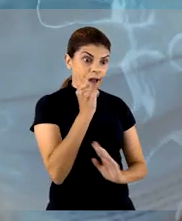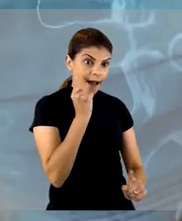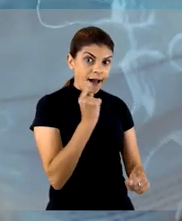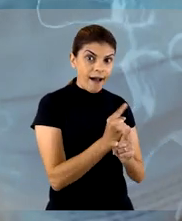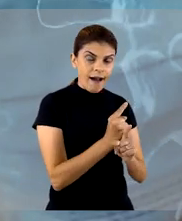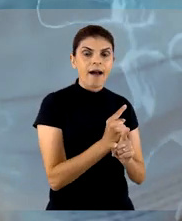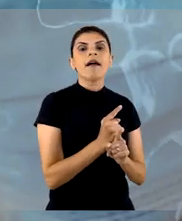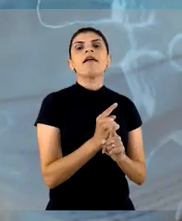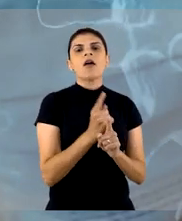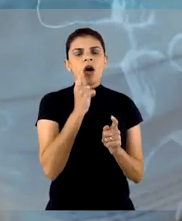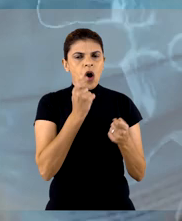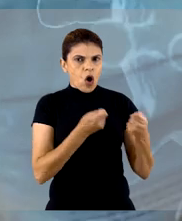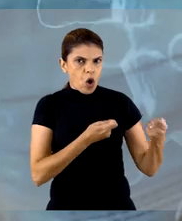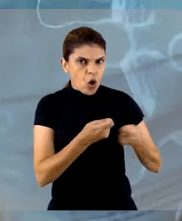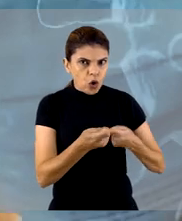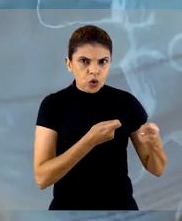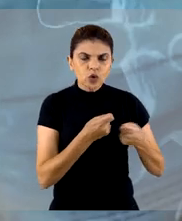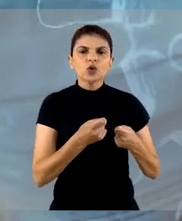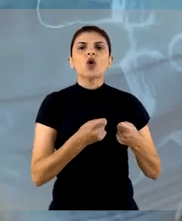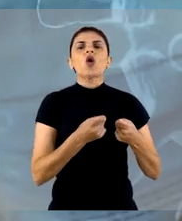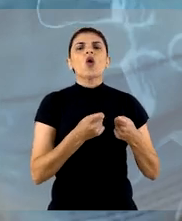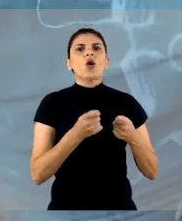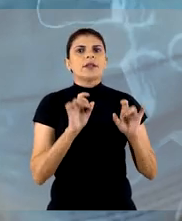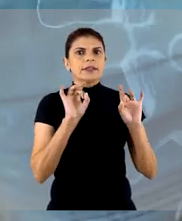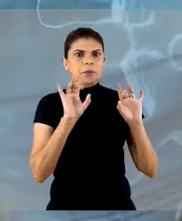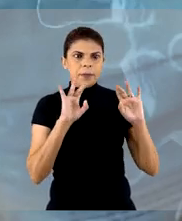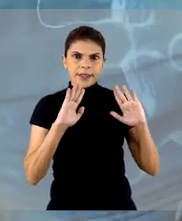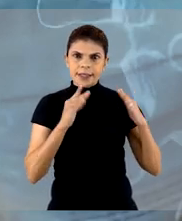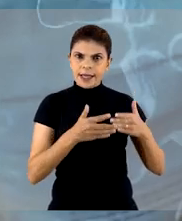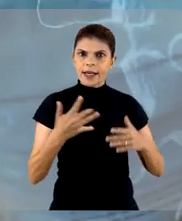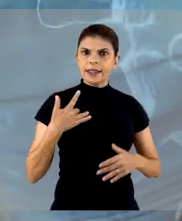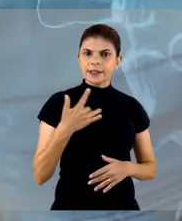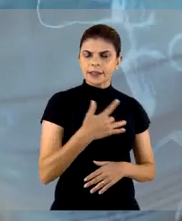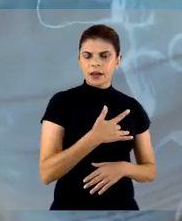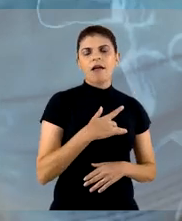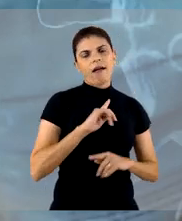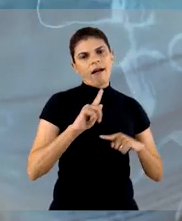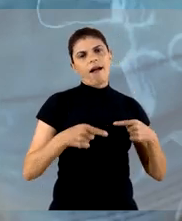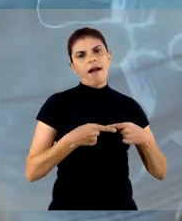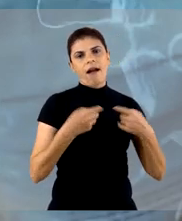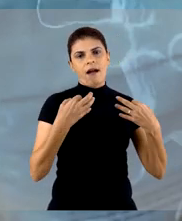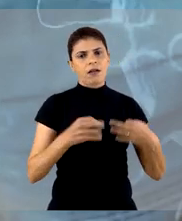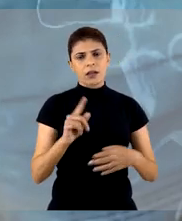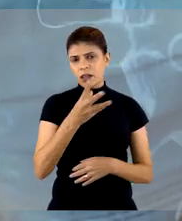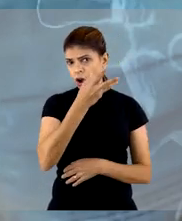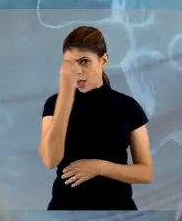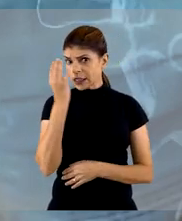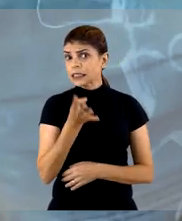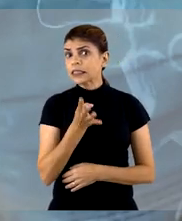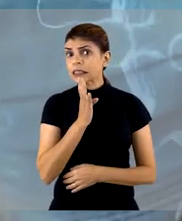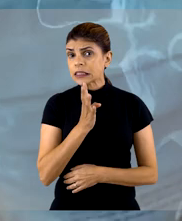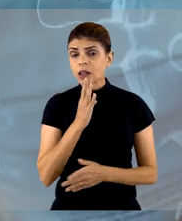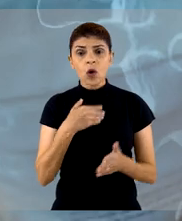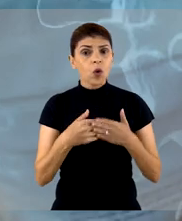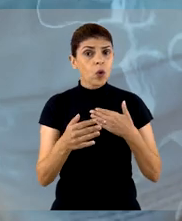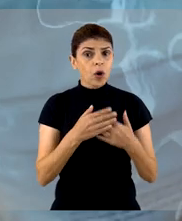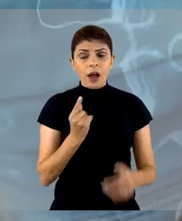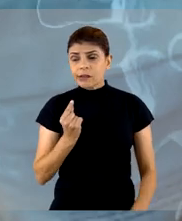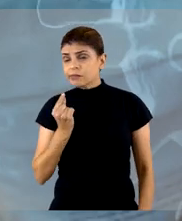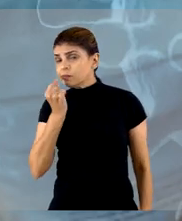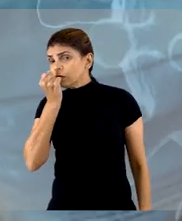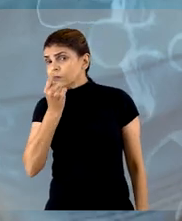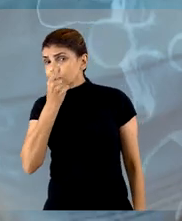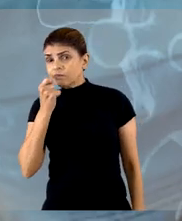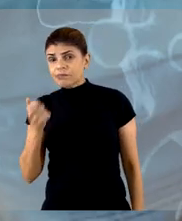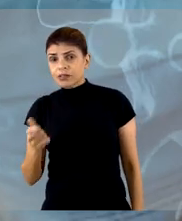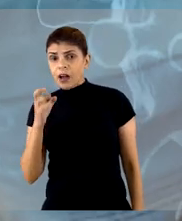por isso que o monitoramento através dos serviços especializados é o mais adequado. E não esqueça, tanto o teste